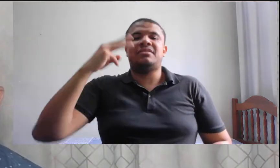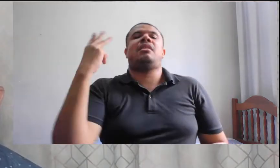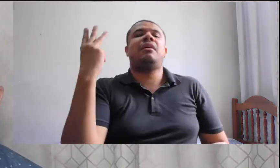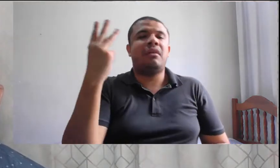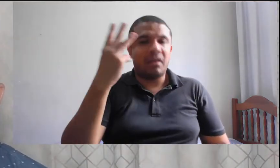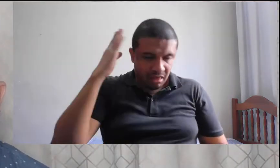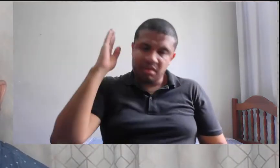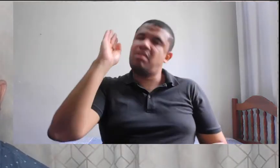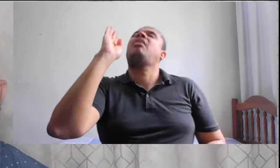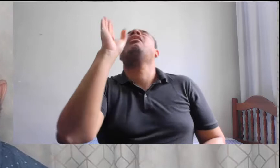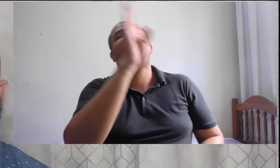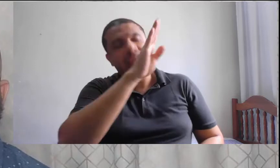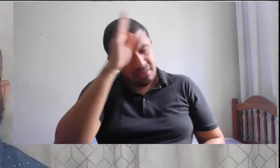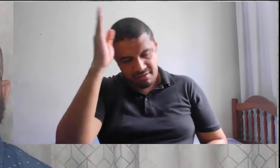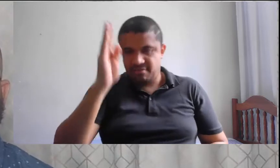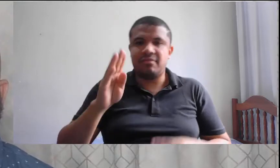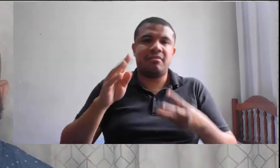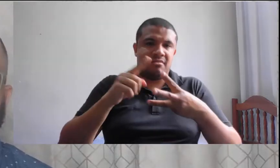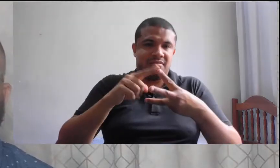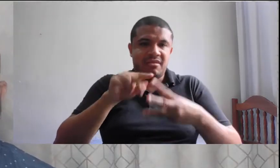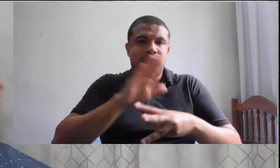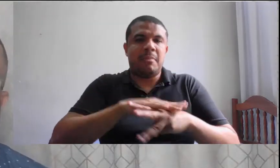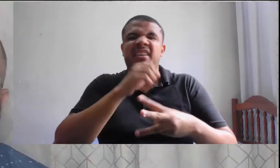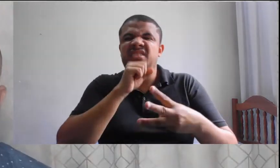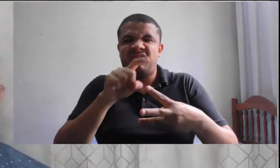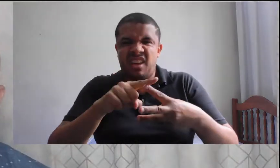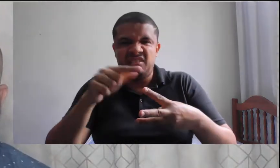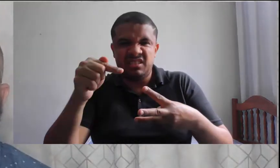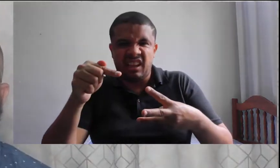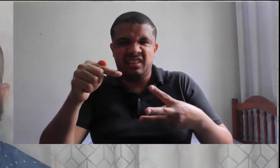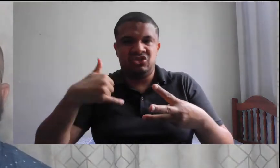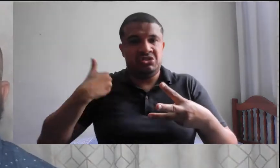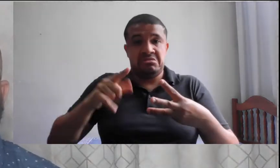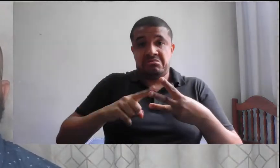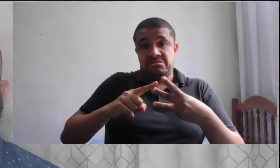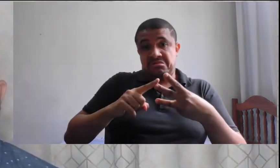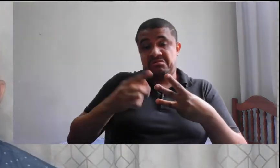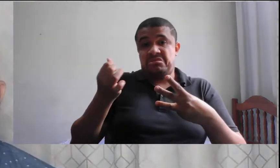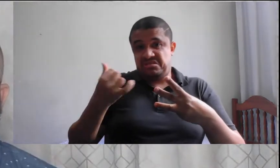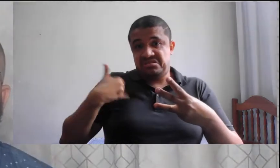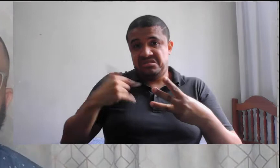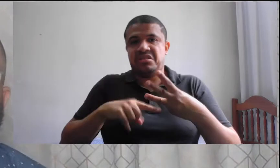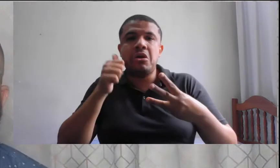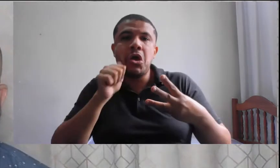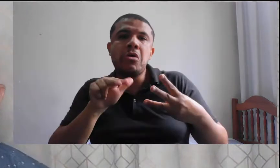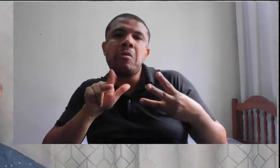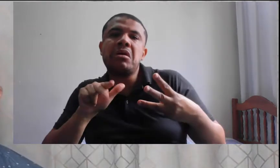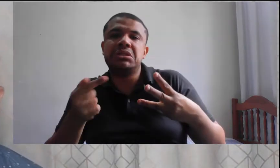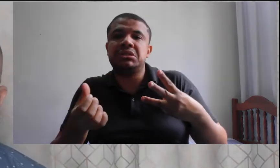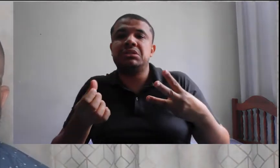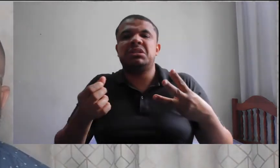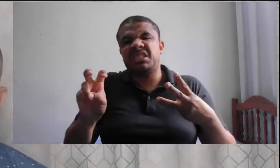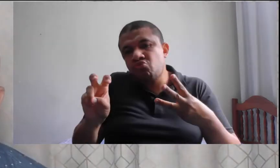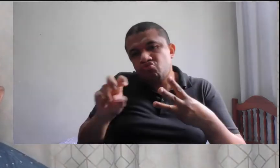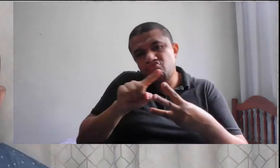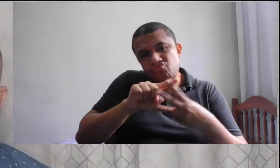bêbadas. Meu irmão mais velho, talvez uns 7 anos, eu 6, e a minha irmãzinha 5 anos.